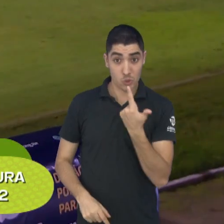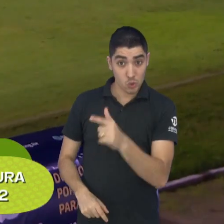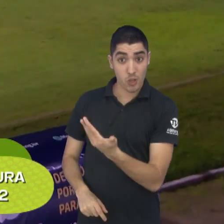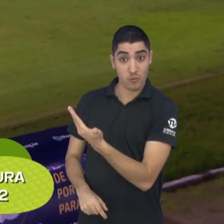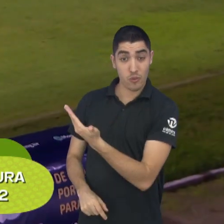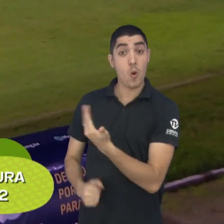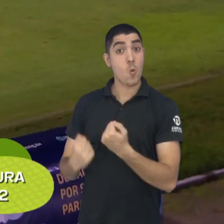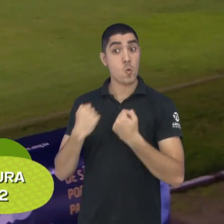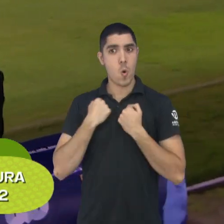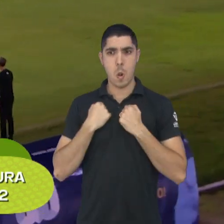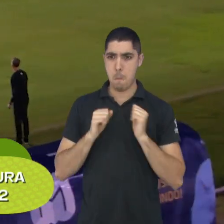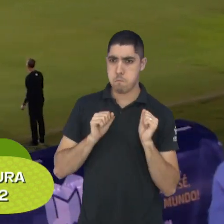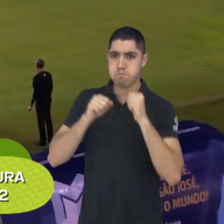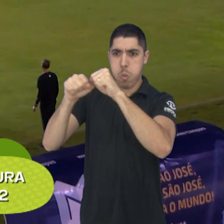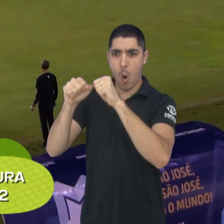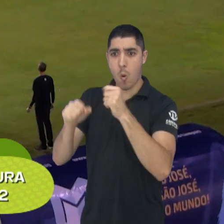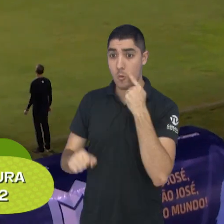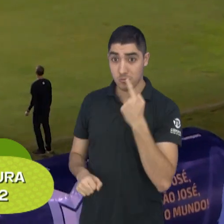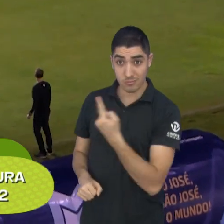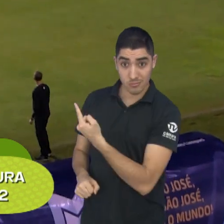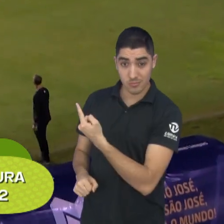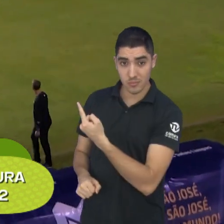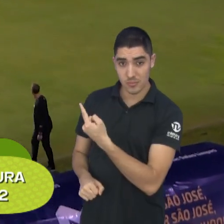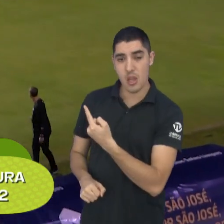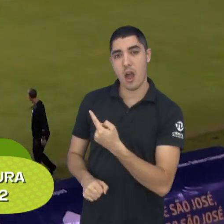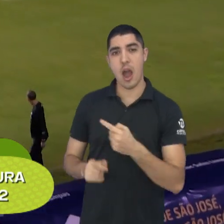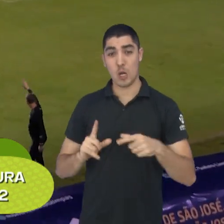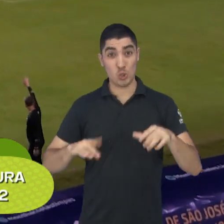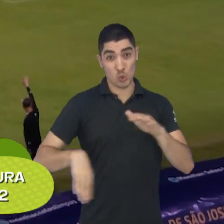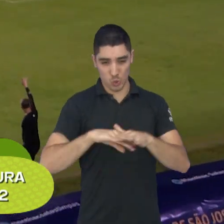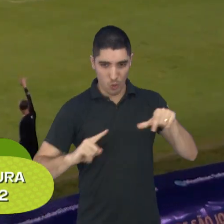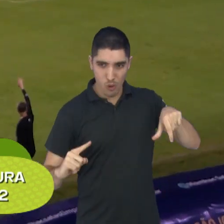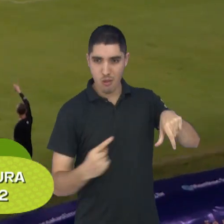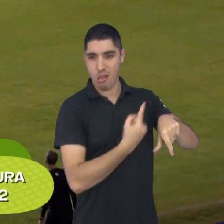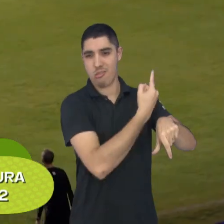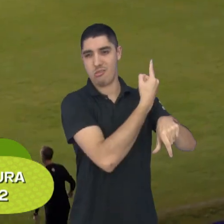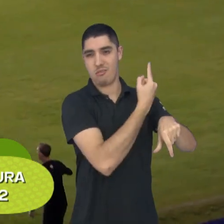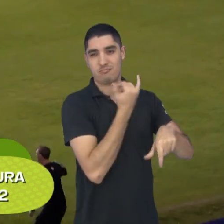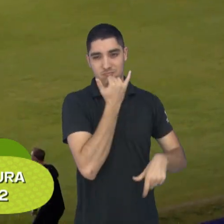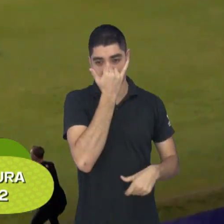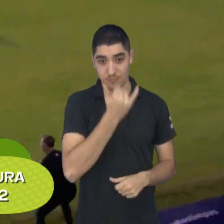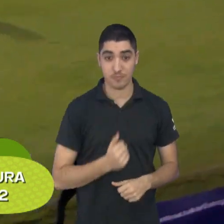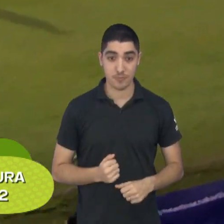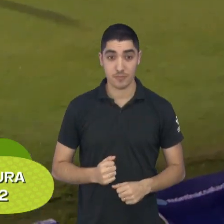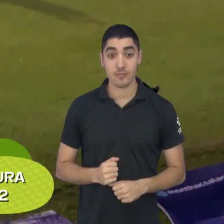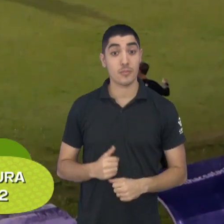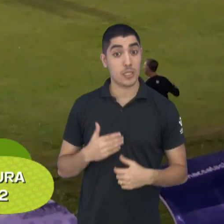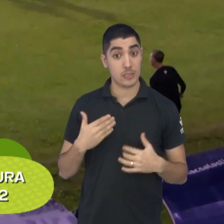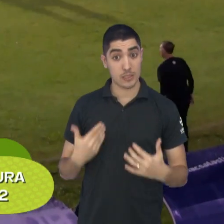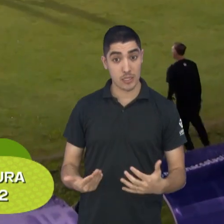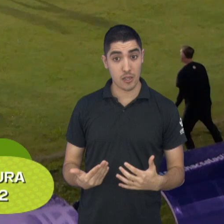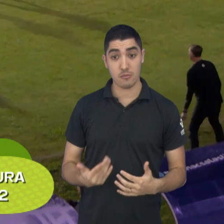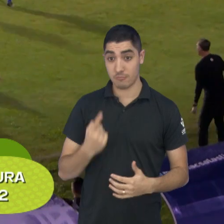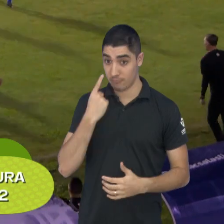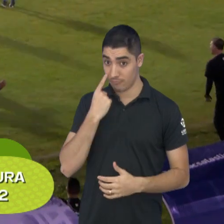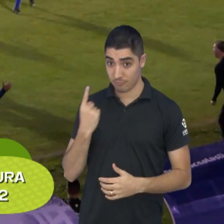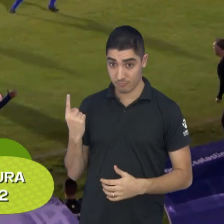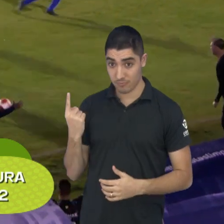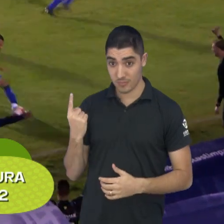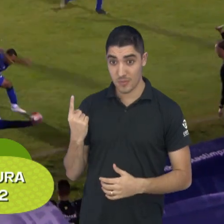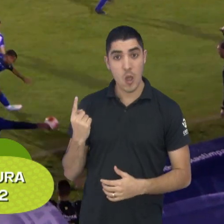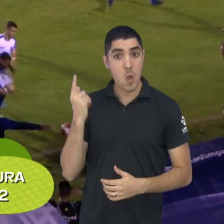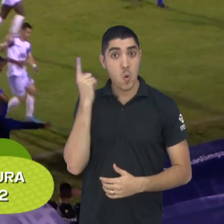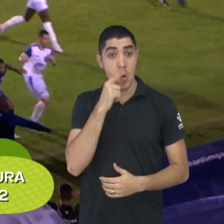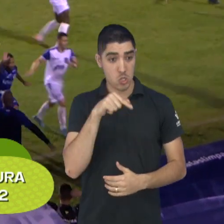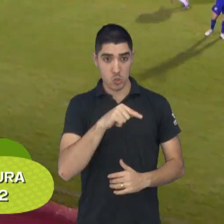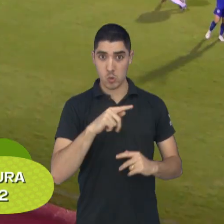cruzamento, o goleiro Ariel socou para frente e o chute foi por cima. O abafa não foi suficiente para furar a